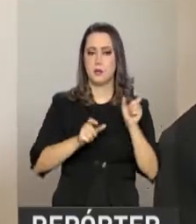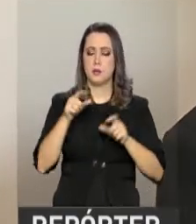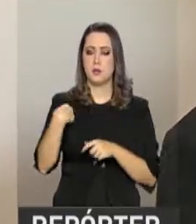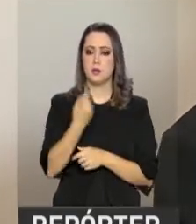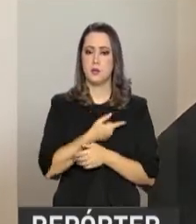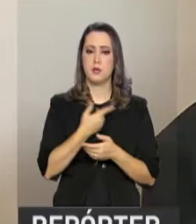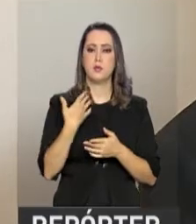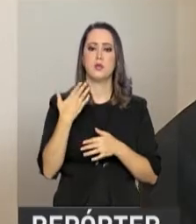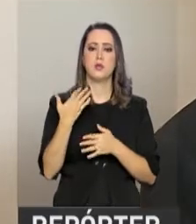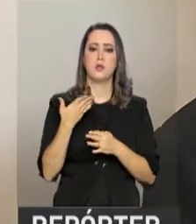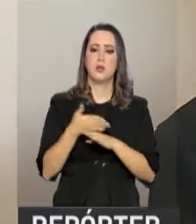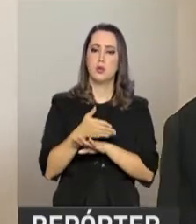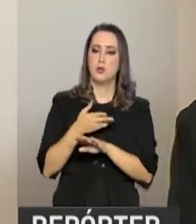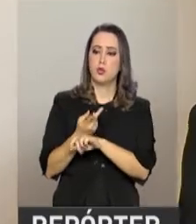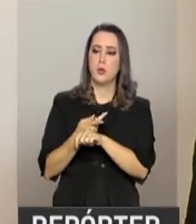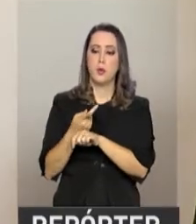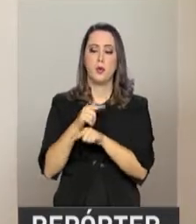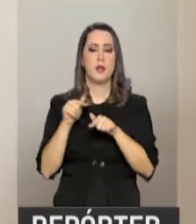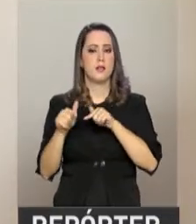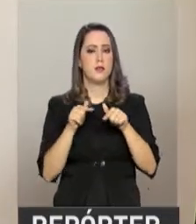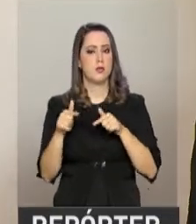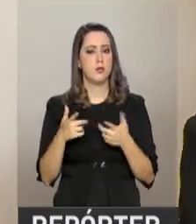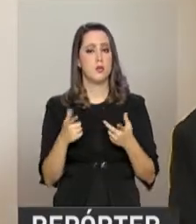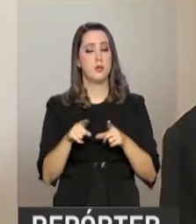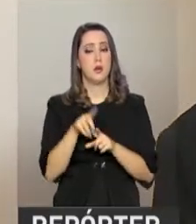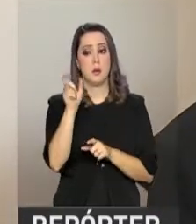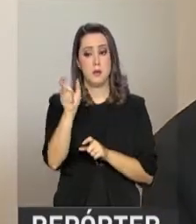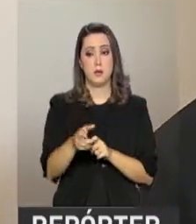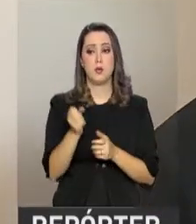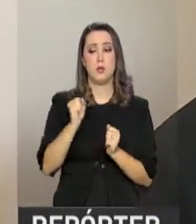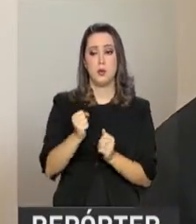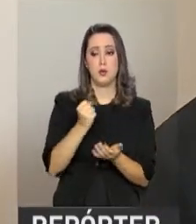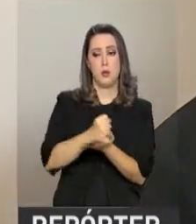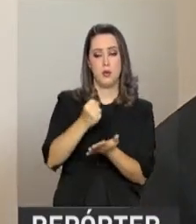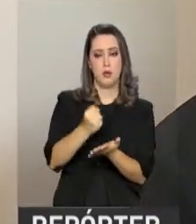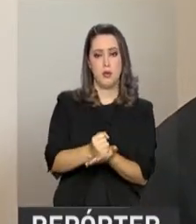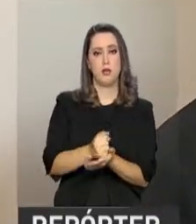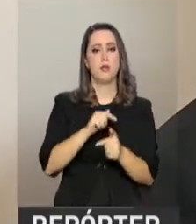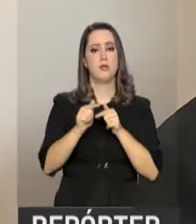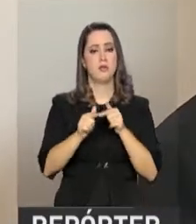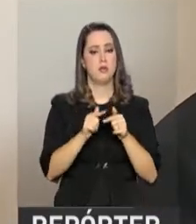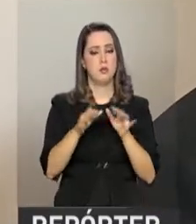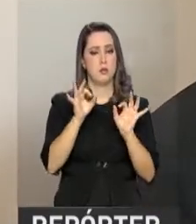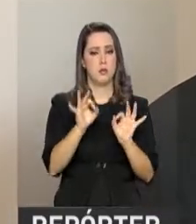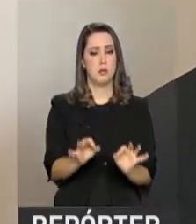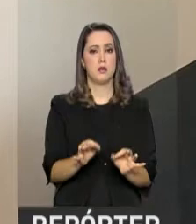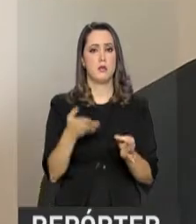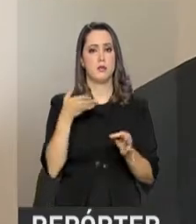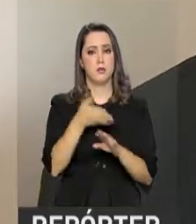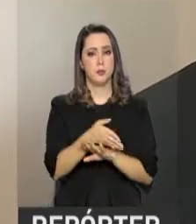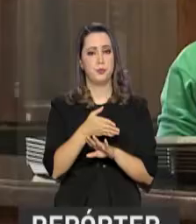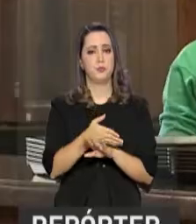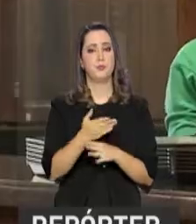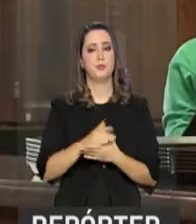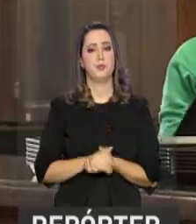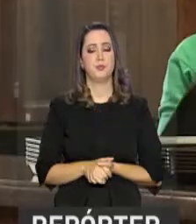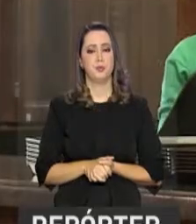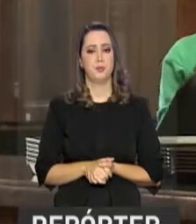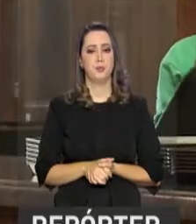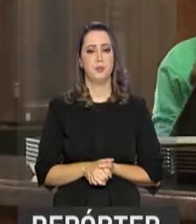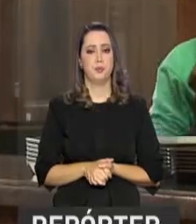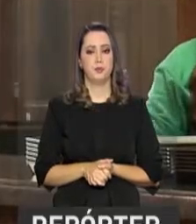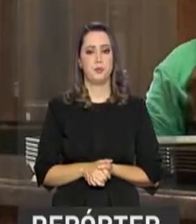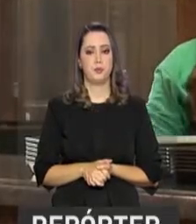nossos canais de intermediação de mão de obra para que elas sejam aproveitadas e absorvidas dentro do mercado de trabalho para o governo